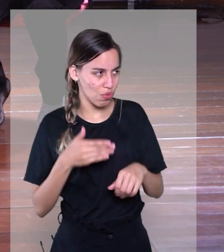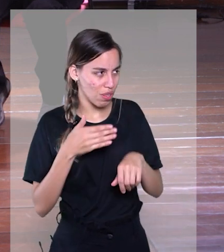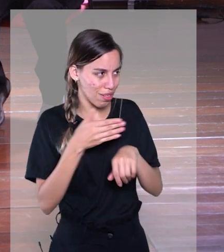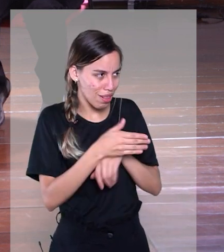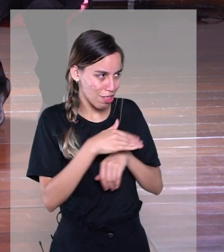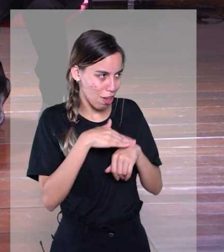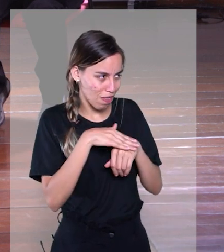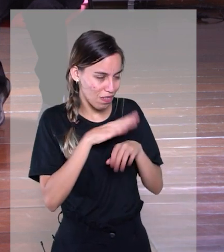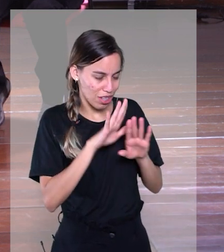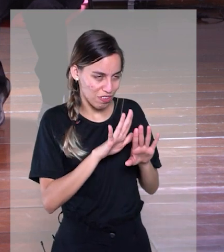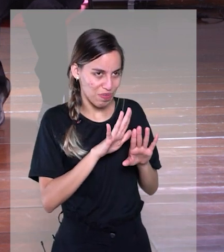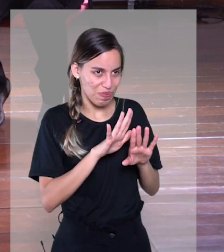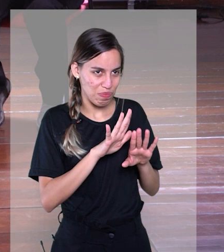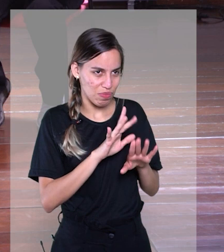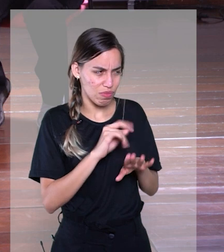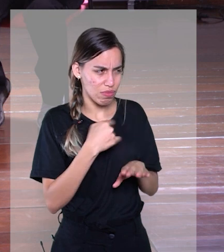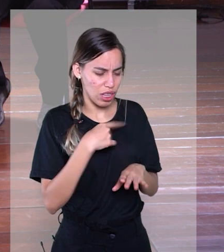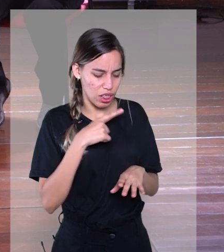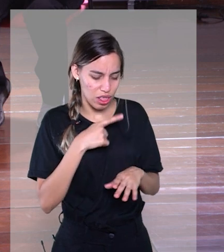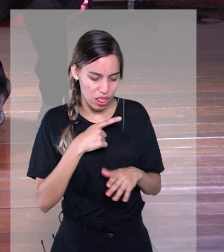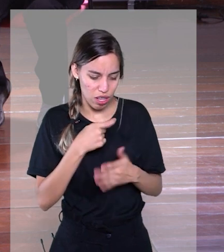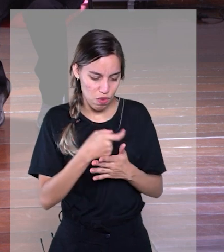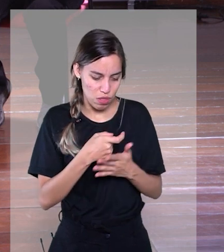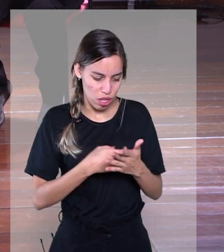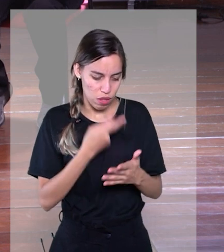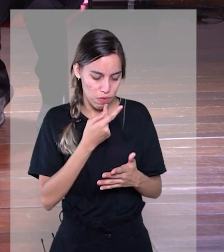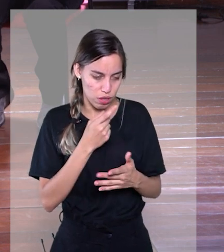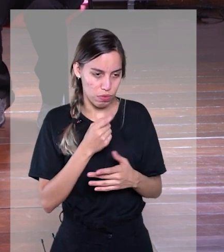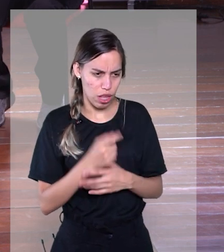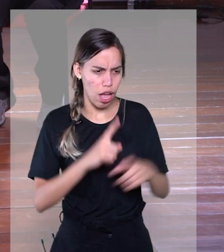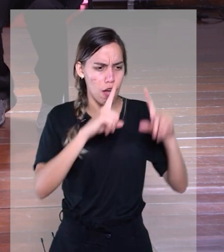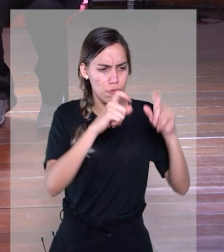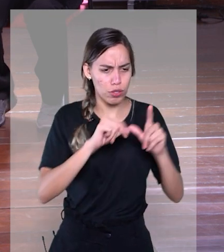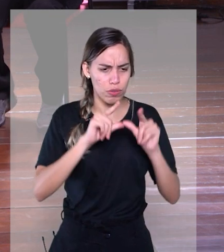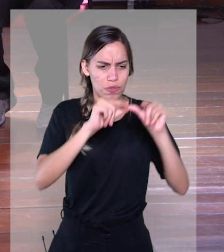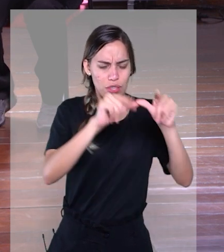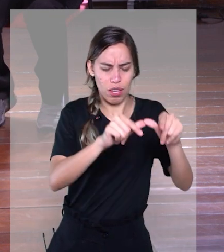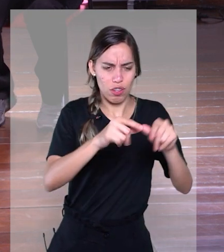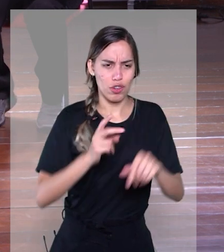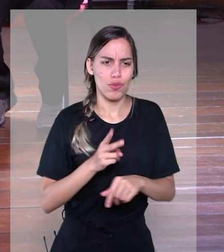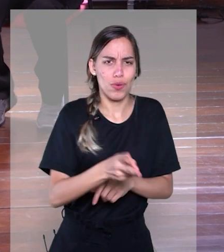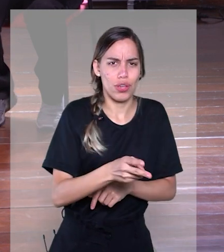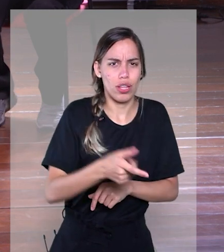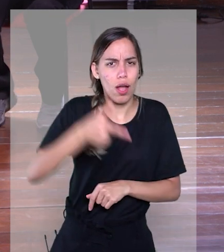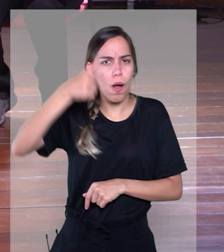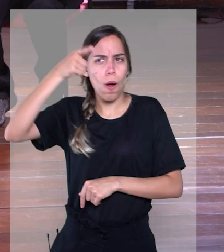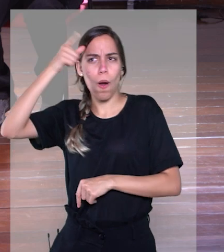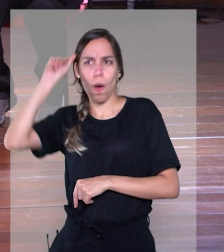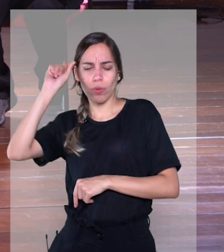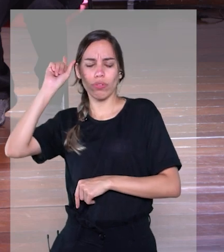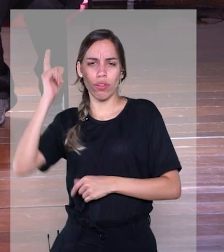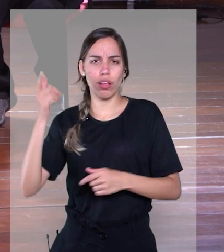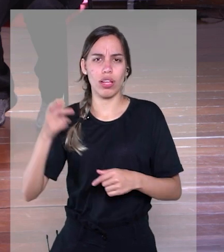aqui. Diz assim, na verdade é um trecho de um texto, diz: a fotoviagem continua ontem,